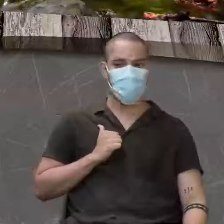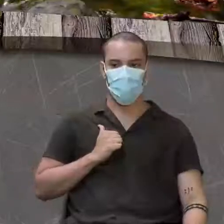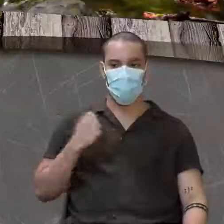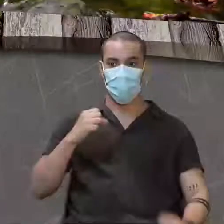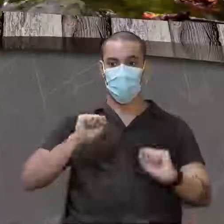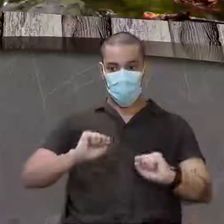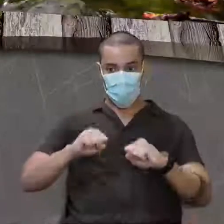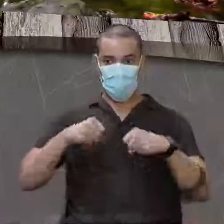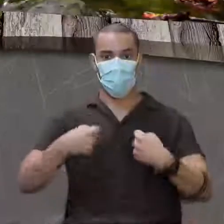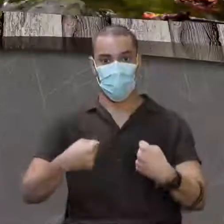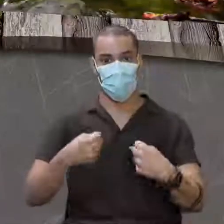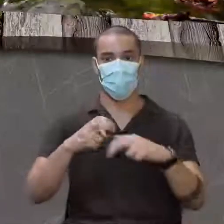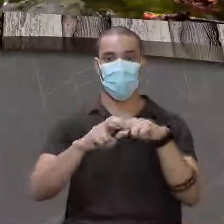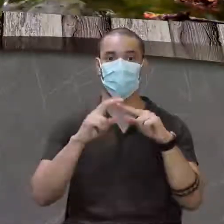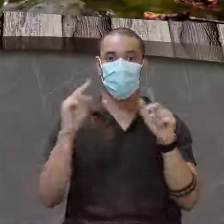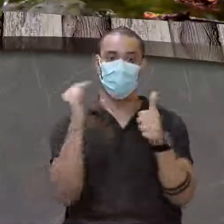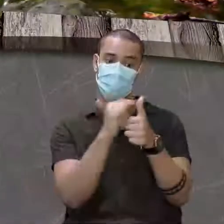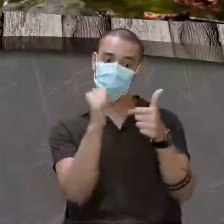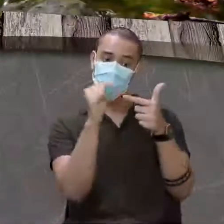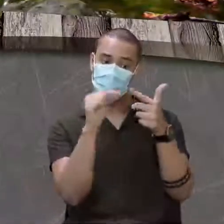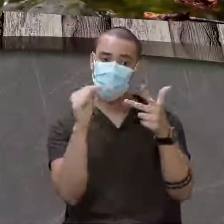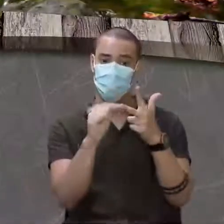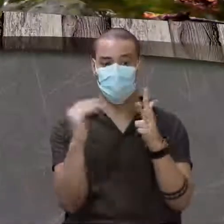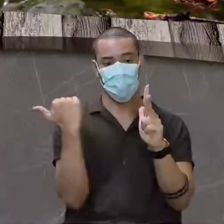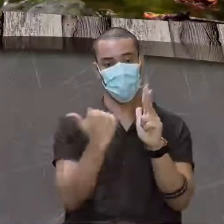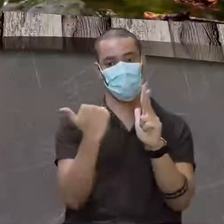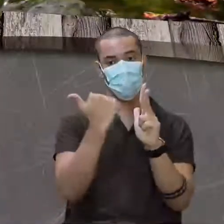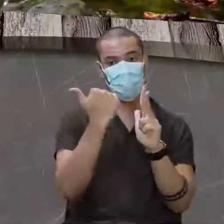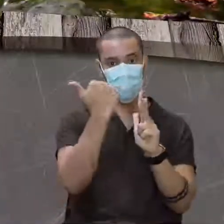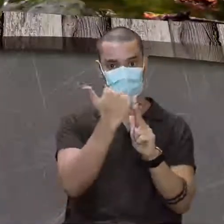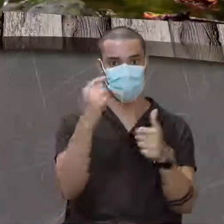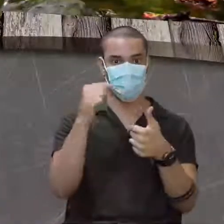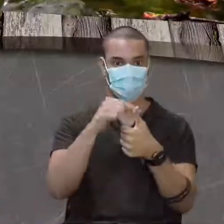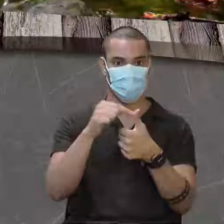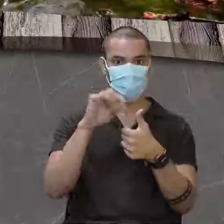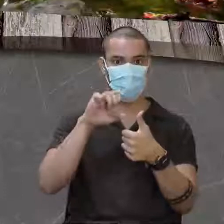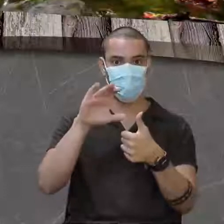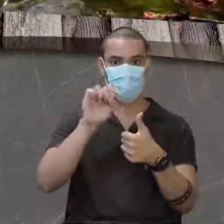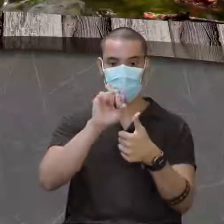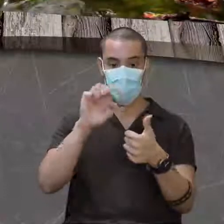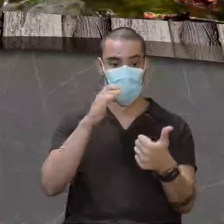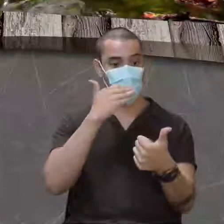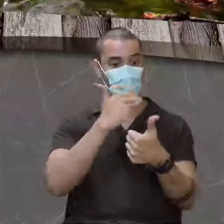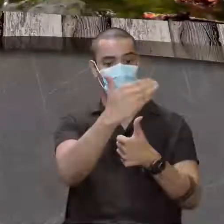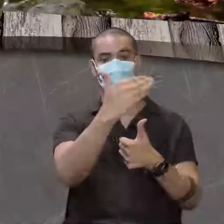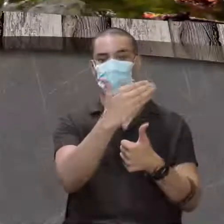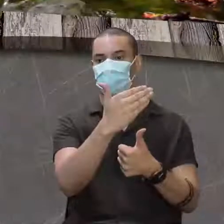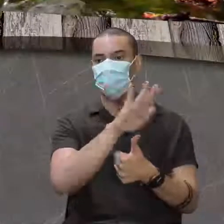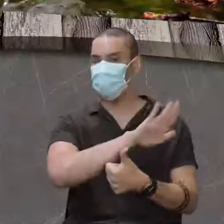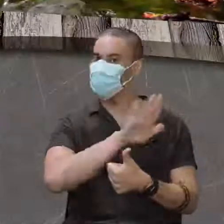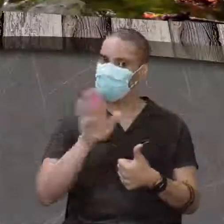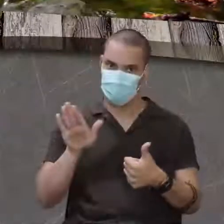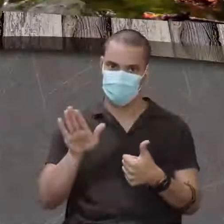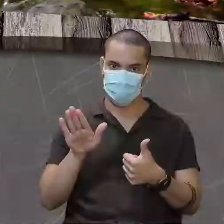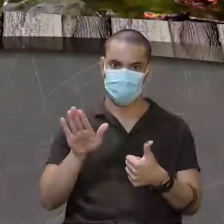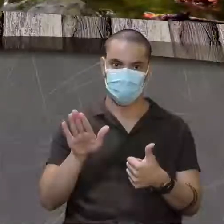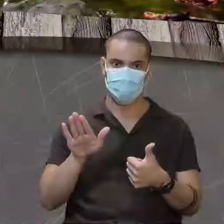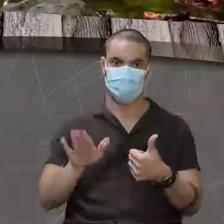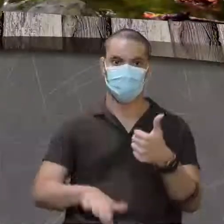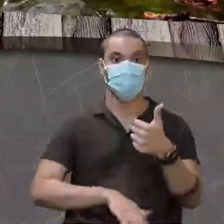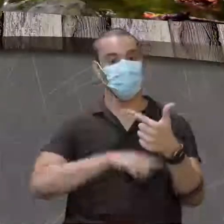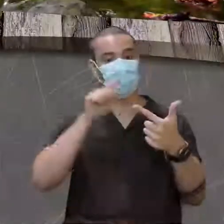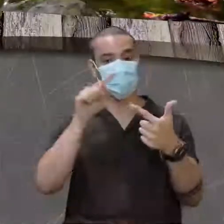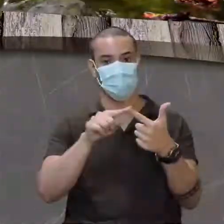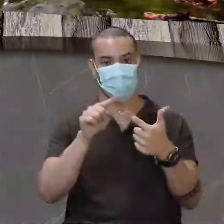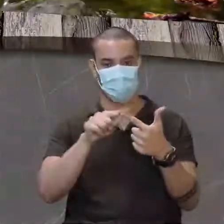tem 3 fases, presta atenção, a gente tem 3 fases aí. A ecese, que é o início, então você tem que iniciar. A